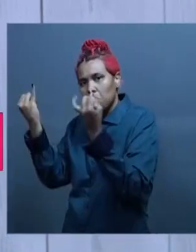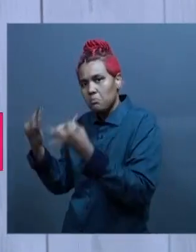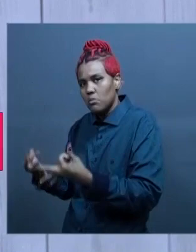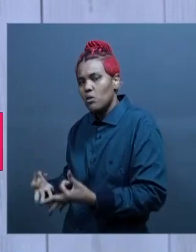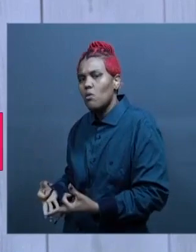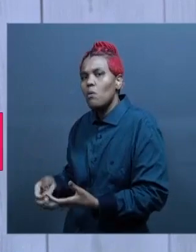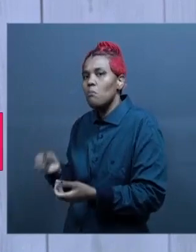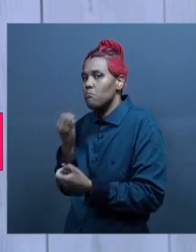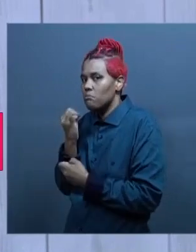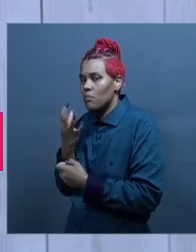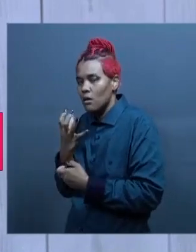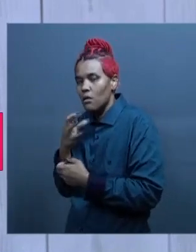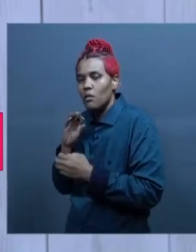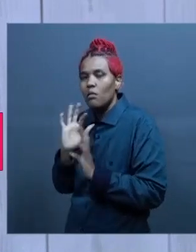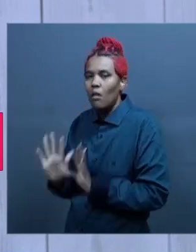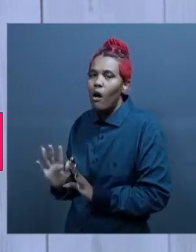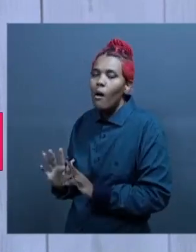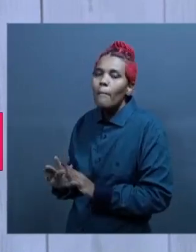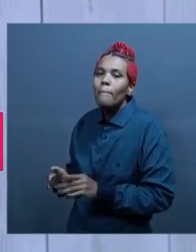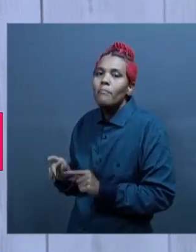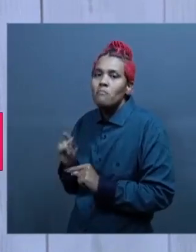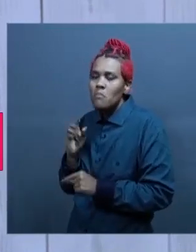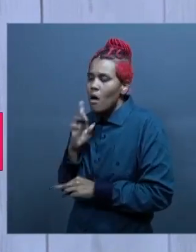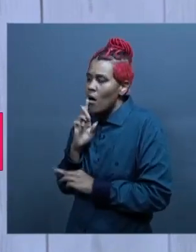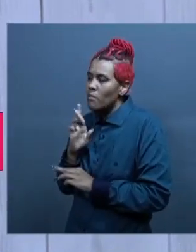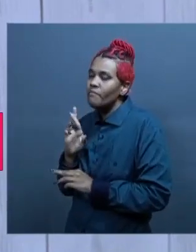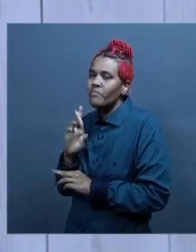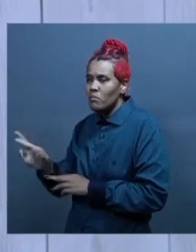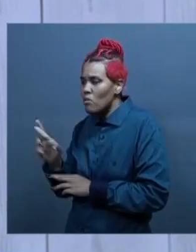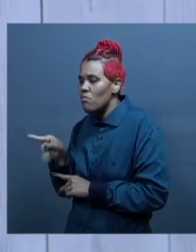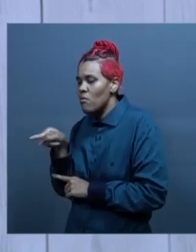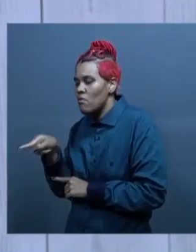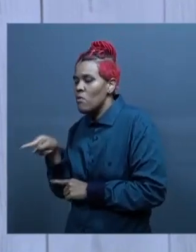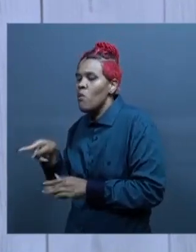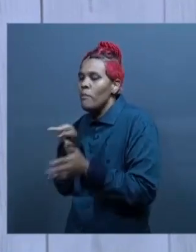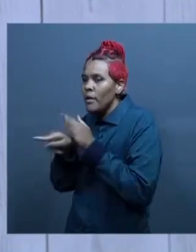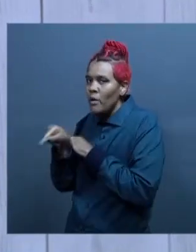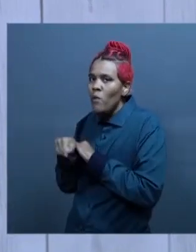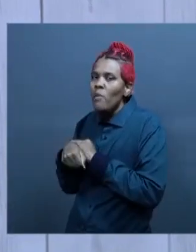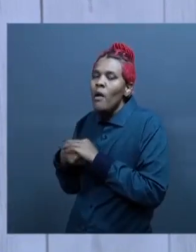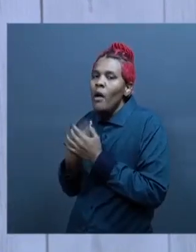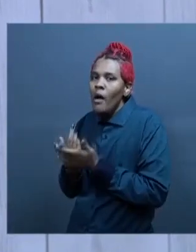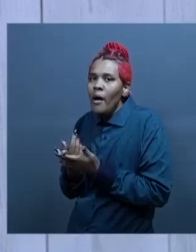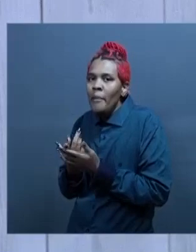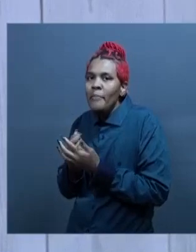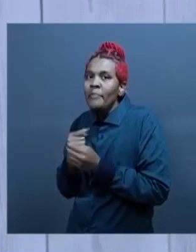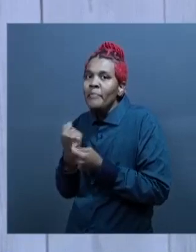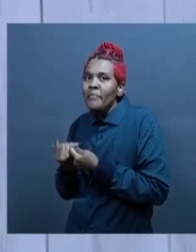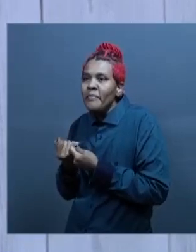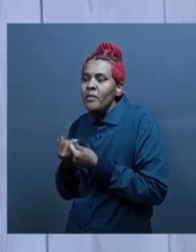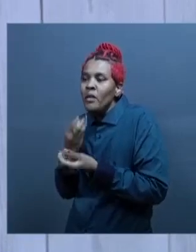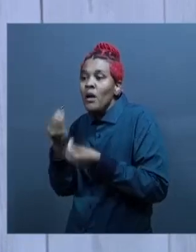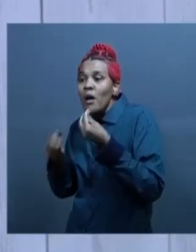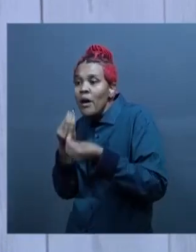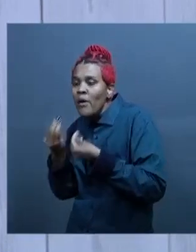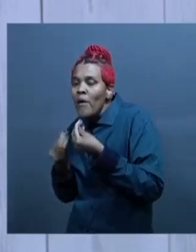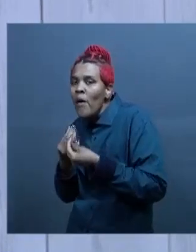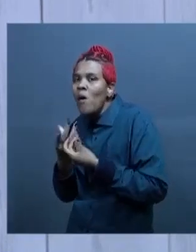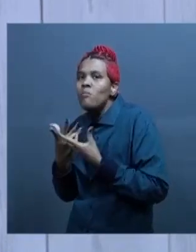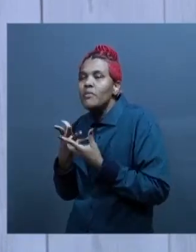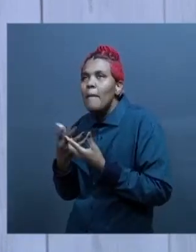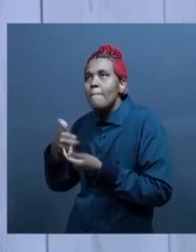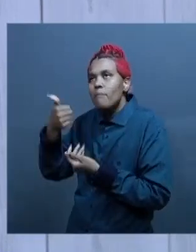bem colocada e é pra responder sua pergunta especificamente patrícia é a questão né da